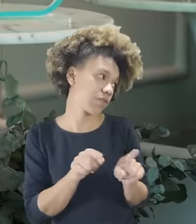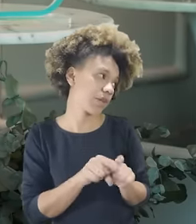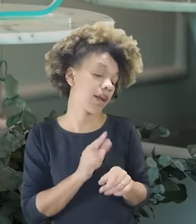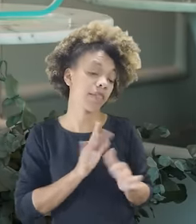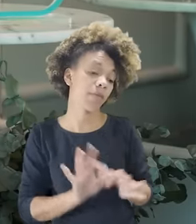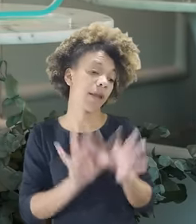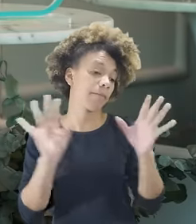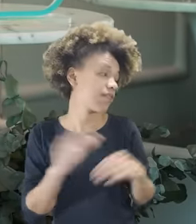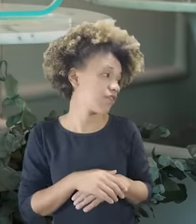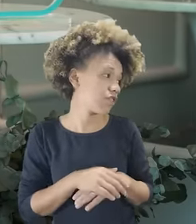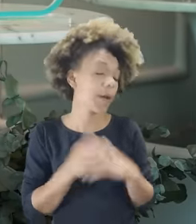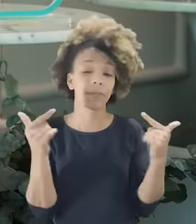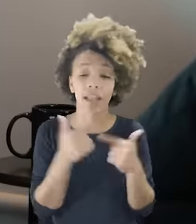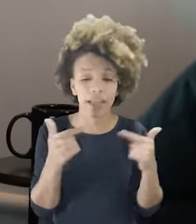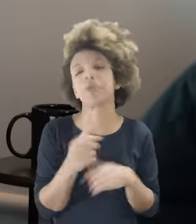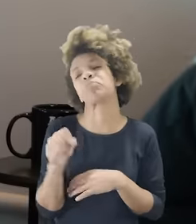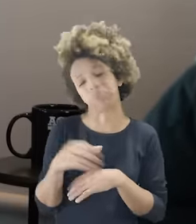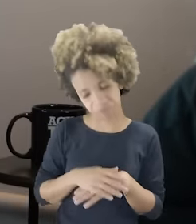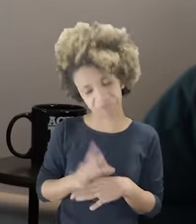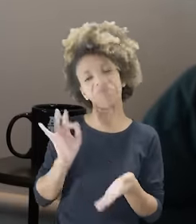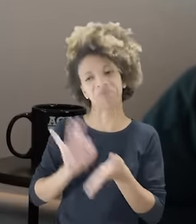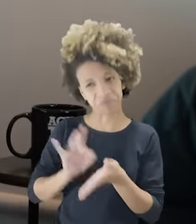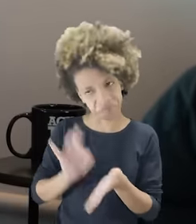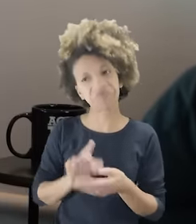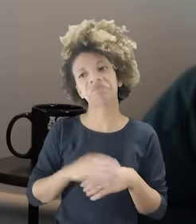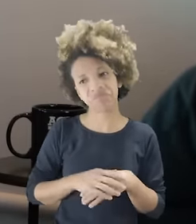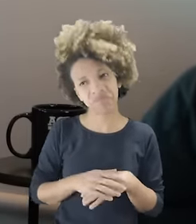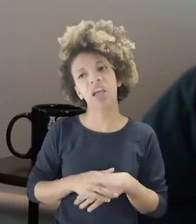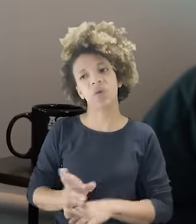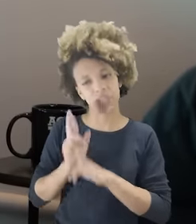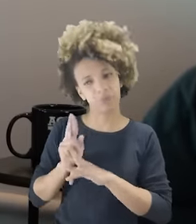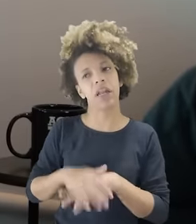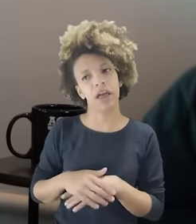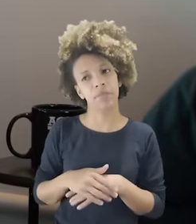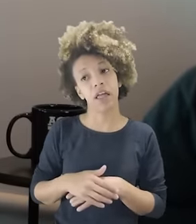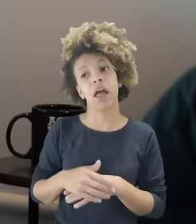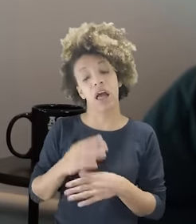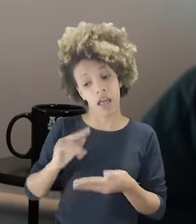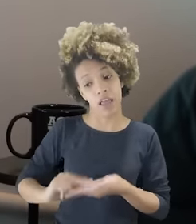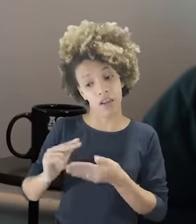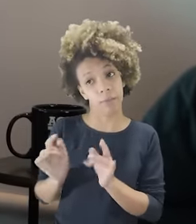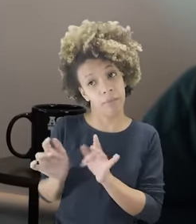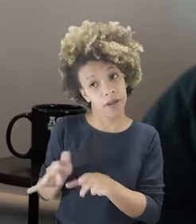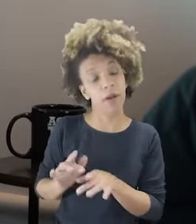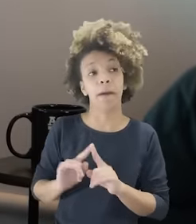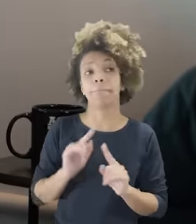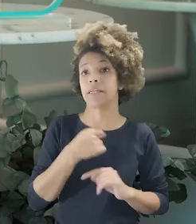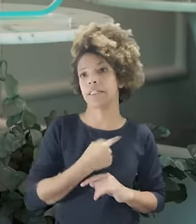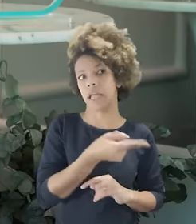tem uma liberdade porque ele ri na cara eu tenho que esperar geralmente o paciente ir embora